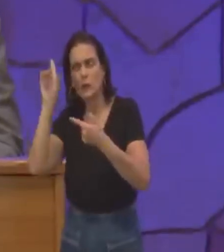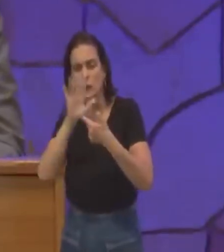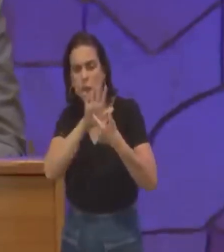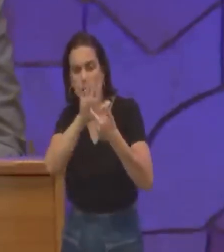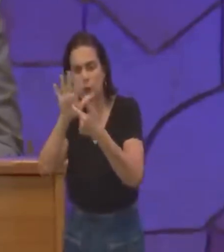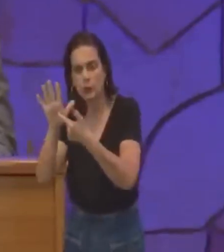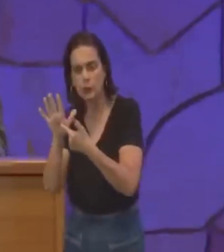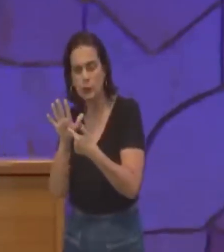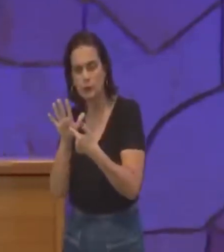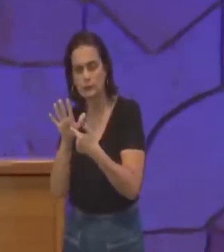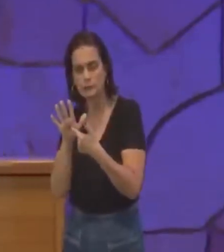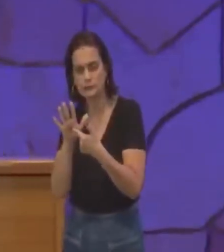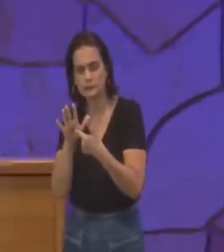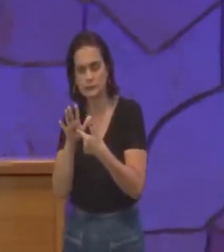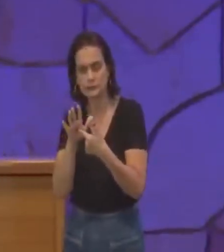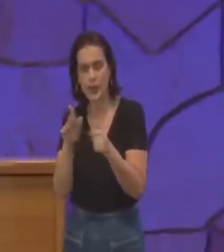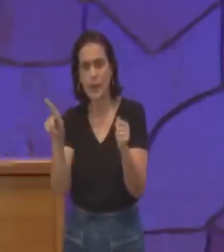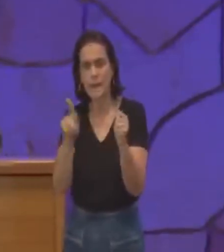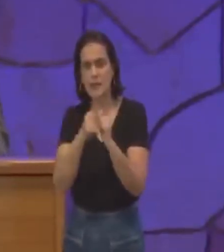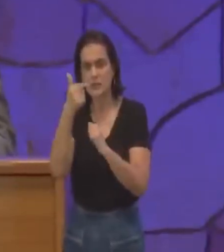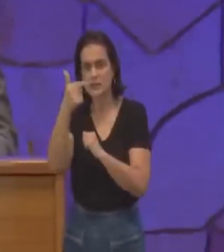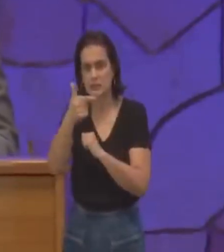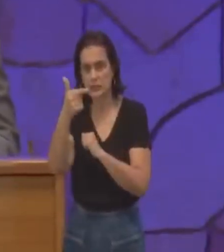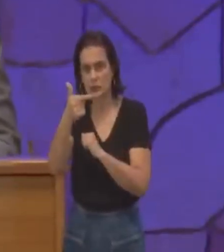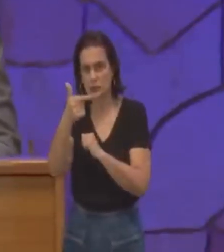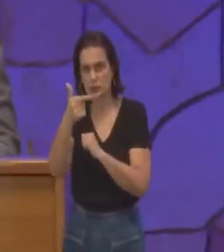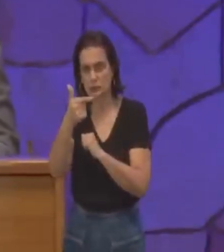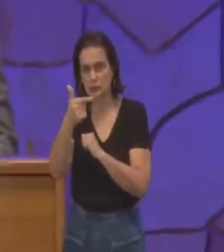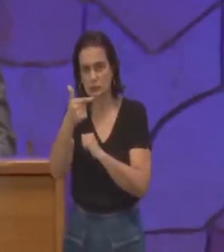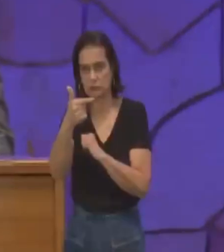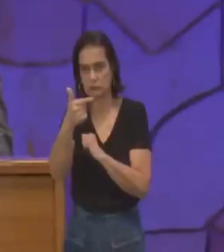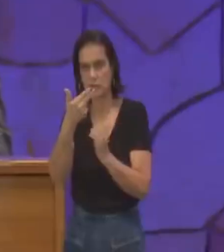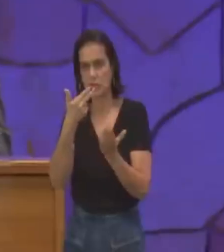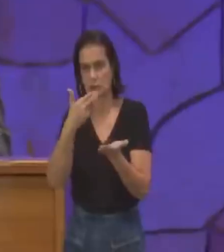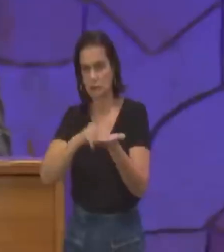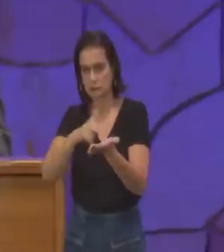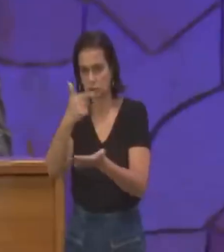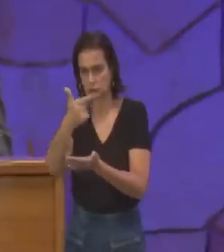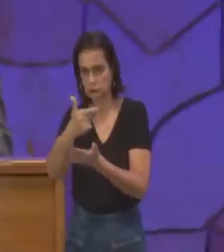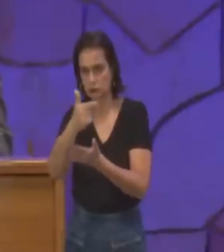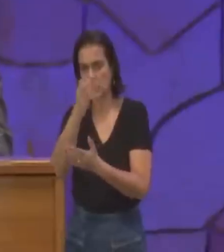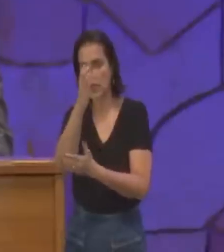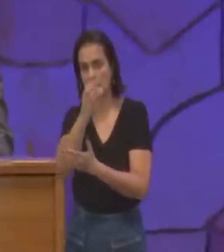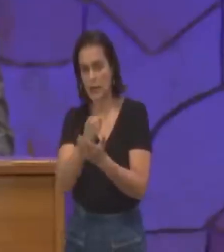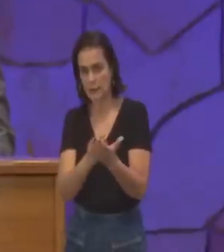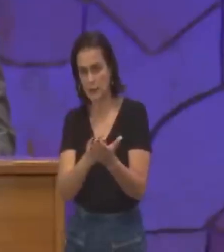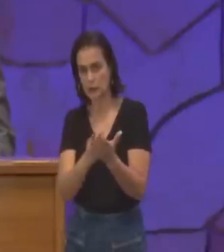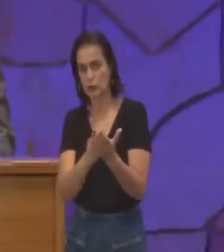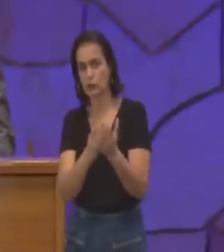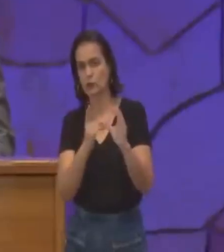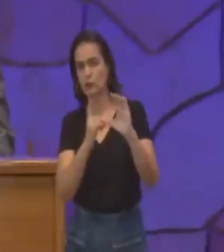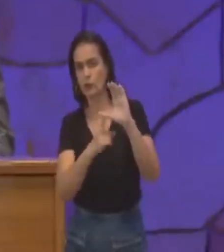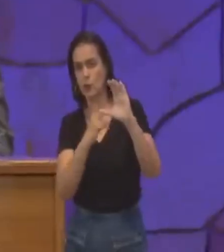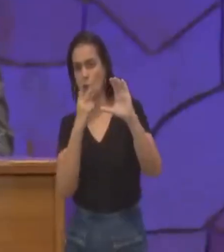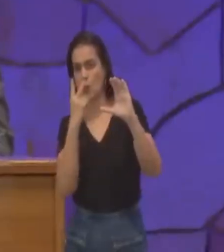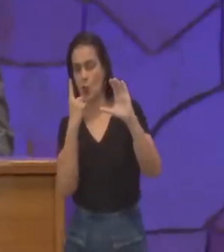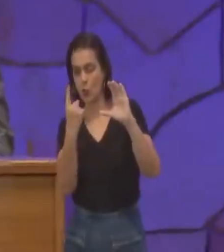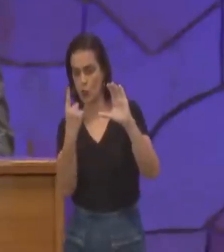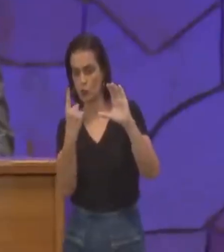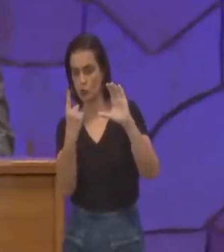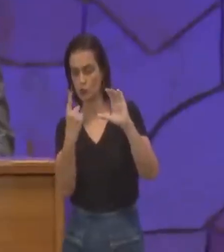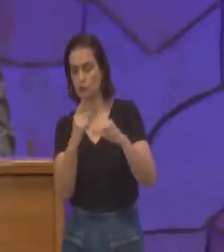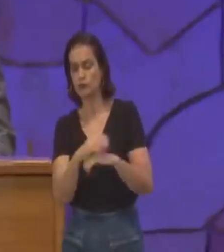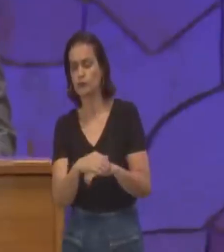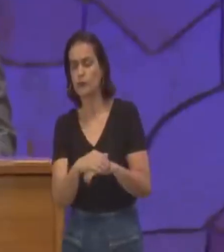comigo, 2 Pedro, segunda epístola, ou segunda carta de Pedro, no capítulo de número 1, nós encontramos também